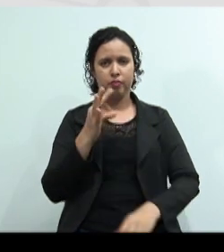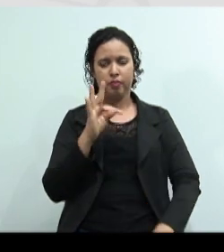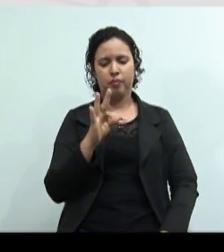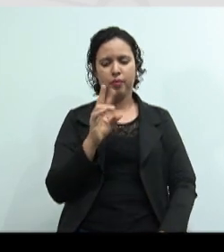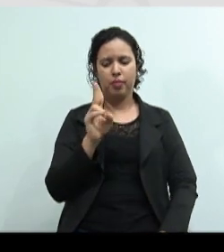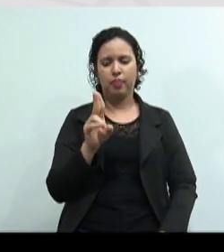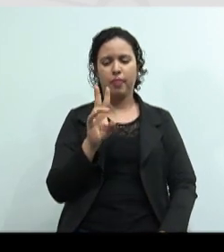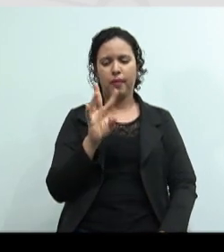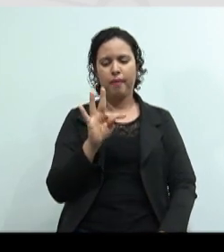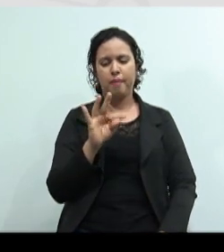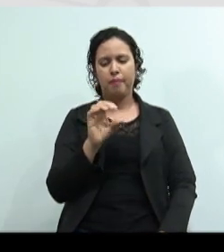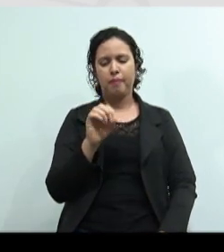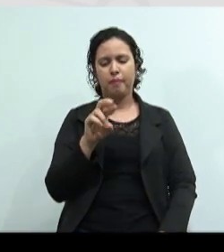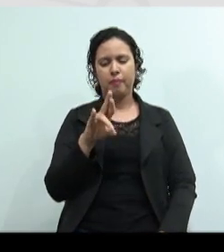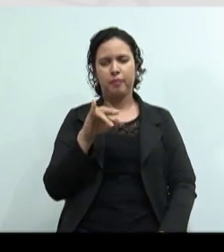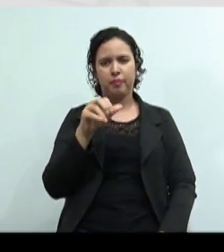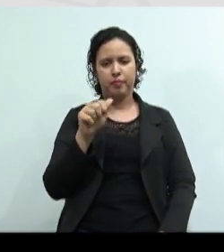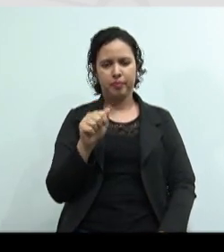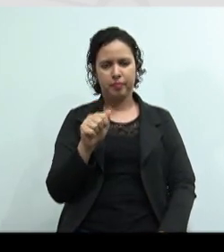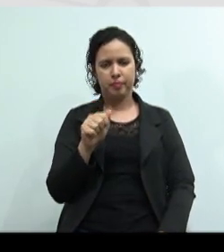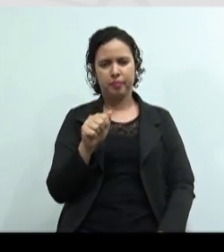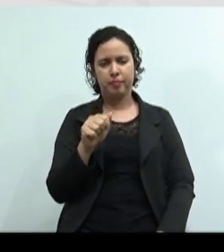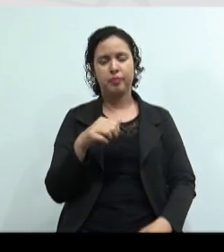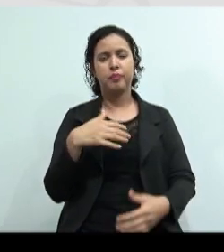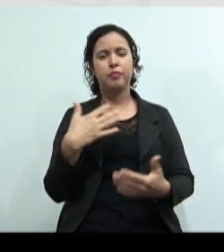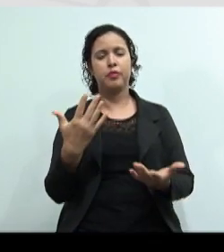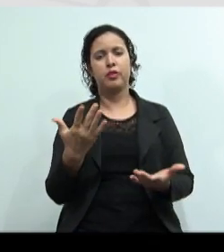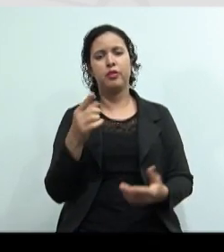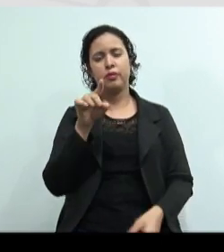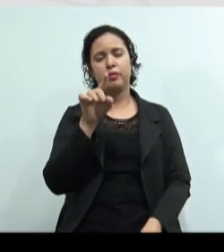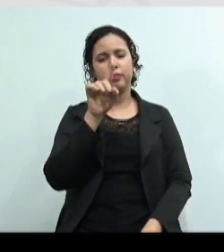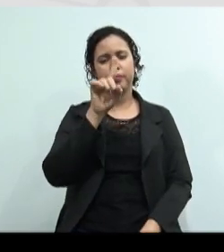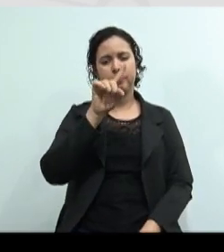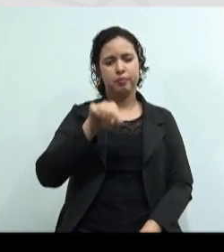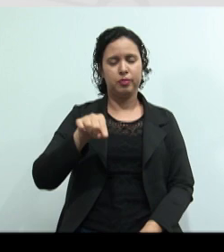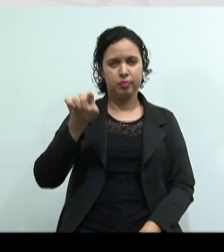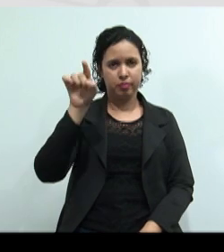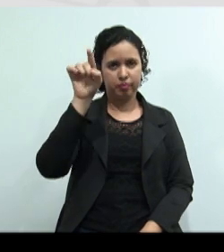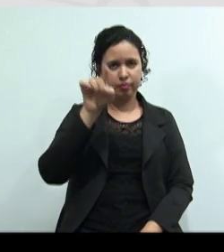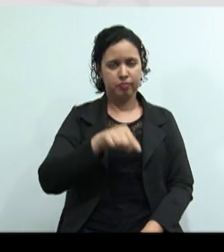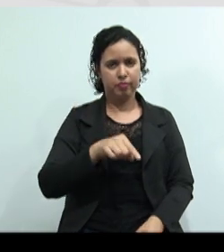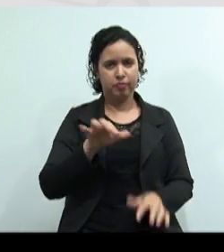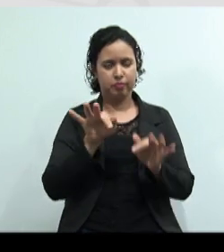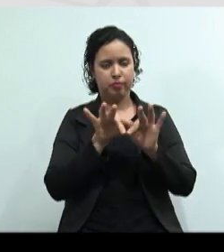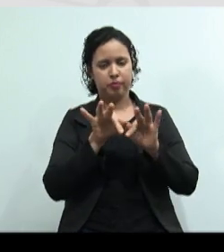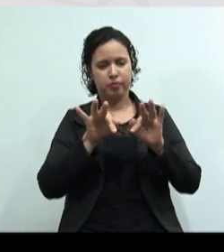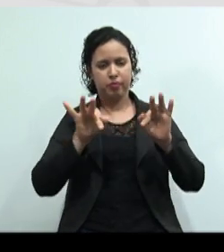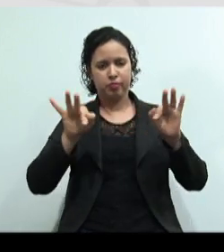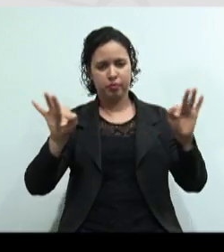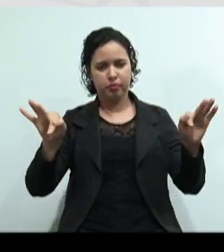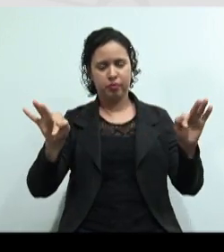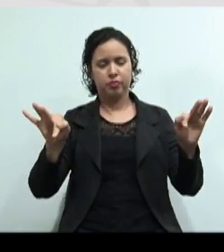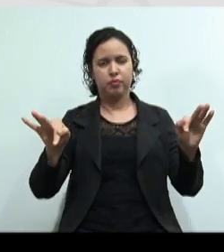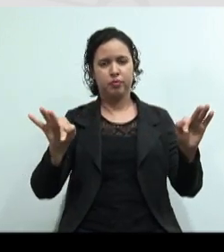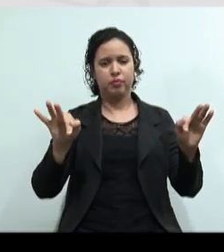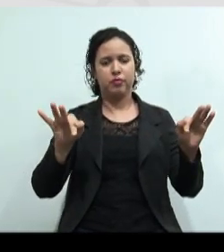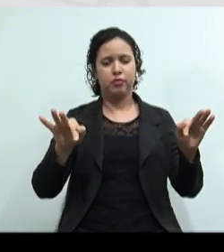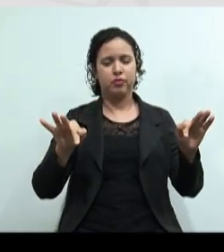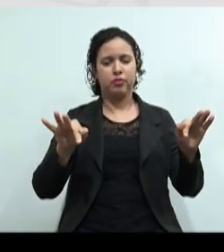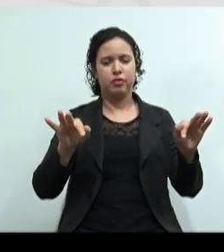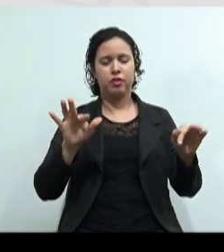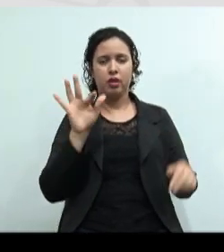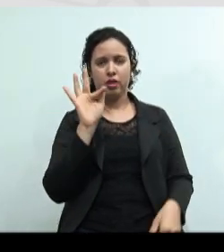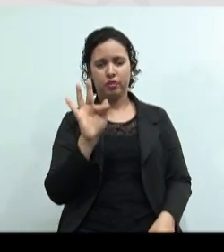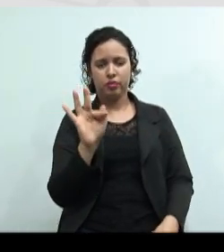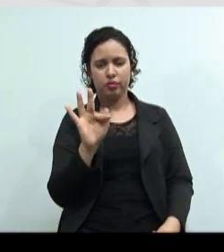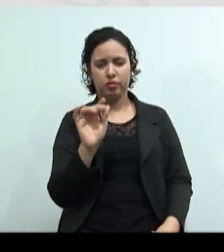Então, questão 4. Sobre as afirmações a respeito da importância da formação de preço de venda para as empresas, marque F se